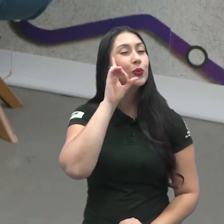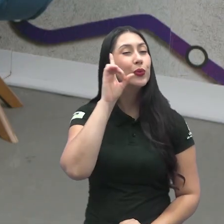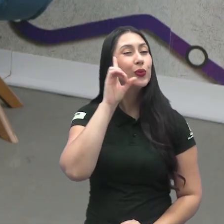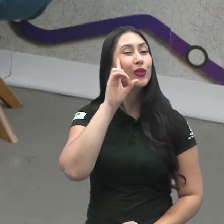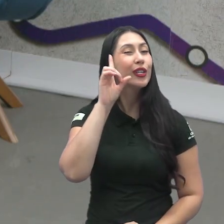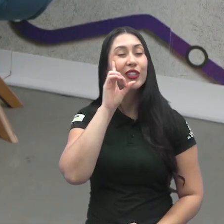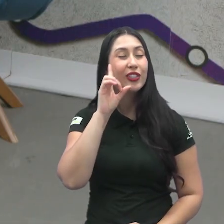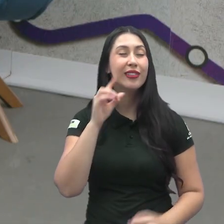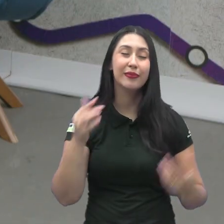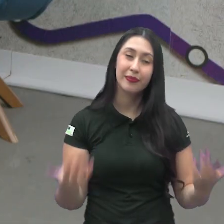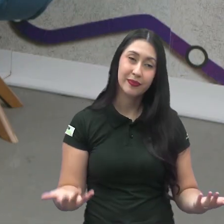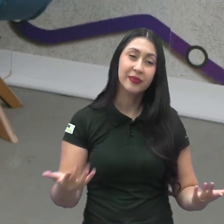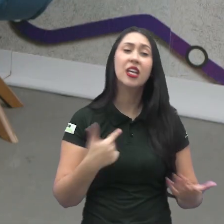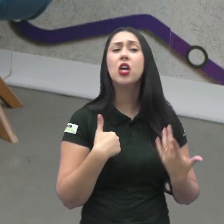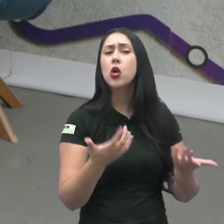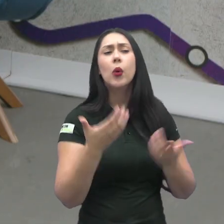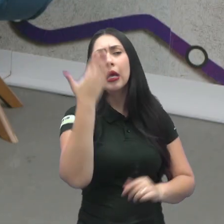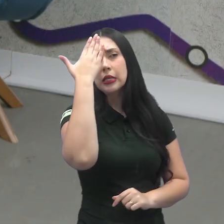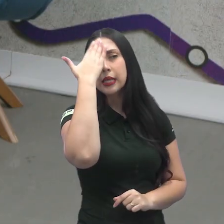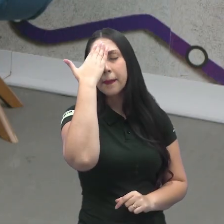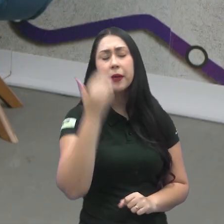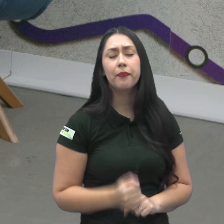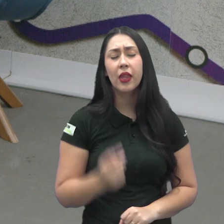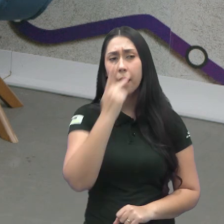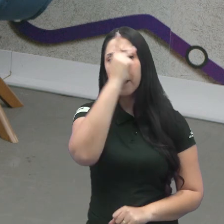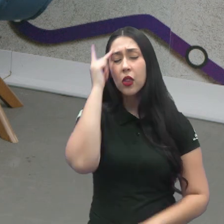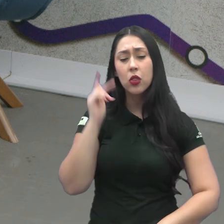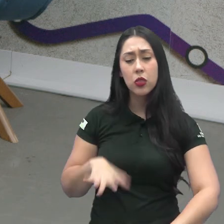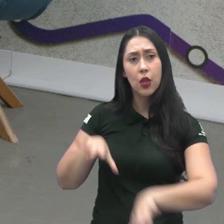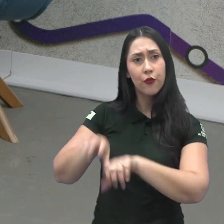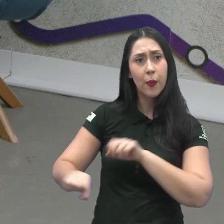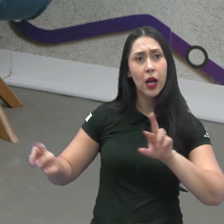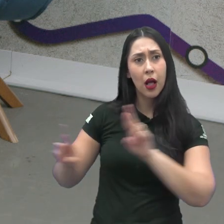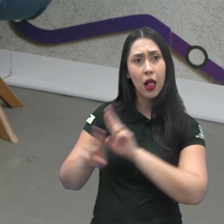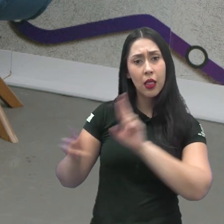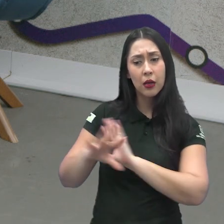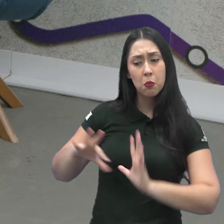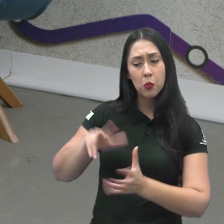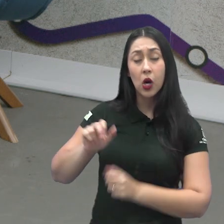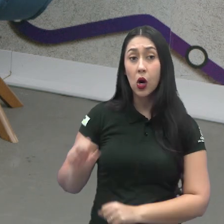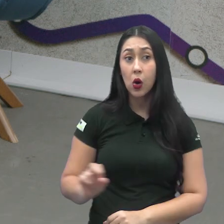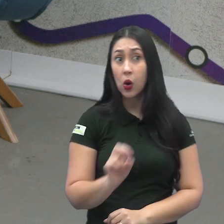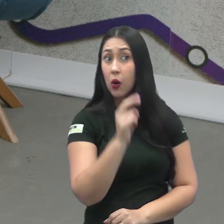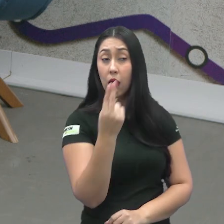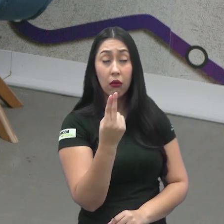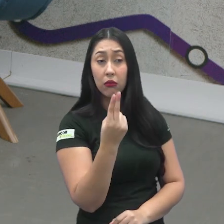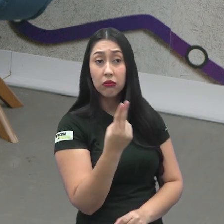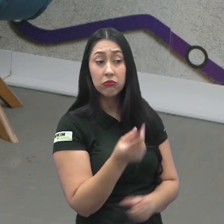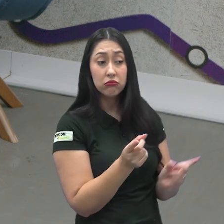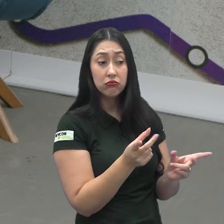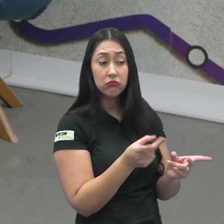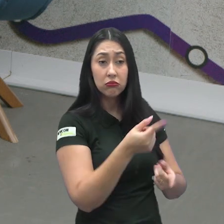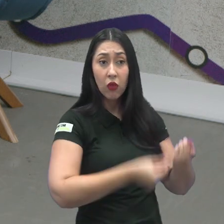como acontece. E é isso, né? E eu quero saber agora, quem se forma em relações internacionais ou comércio